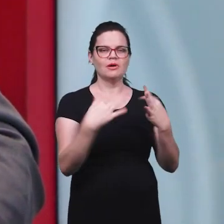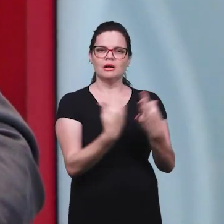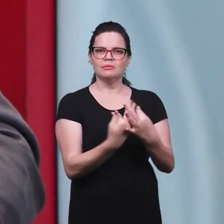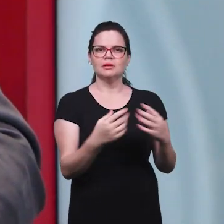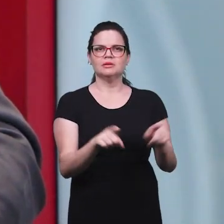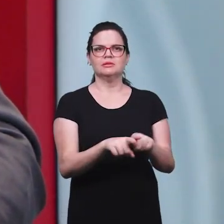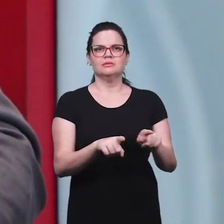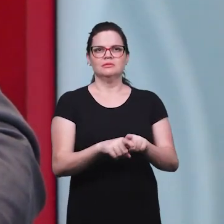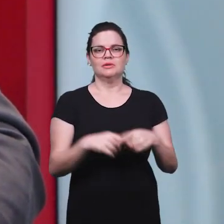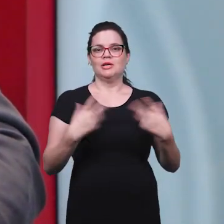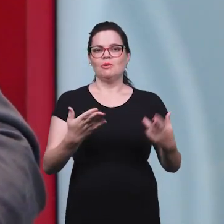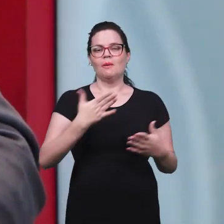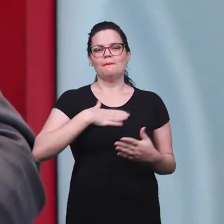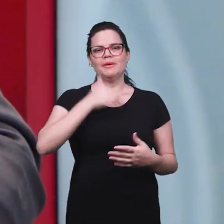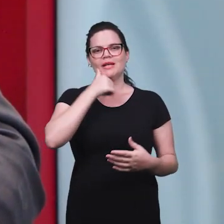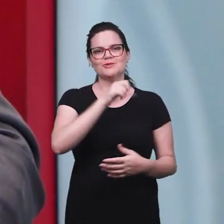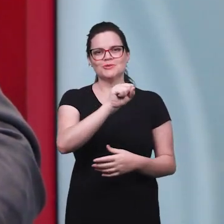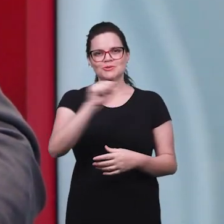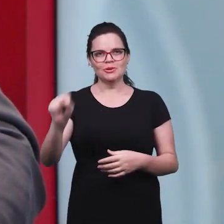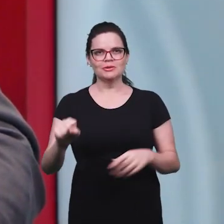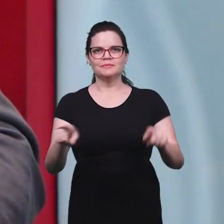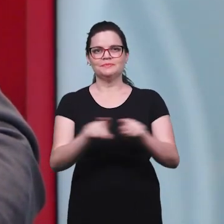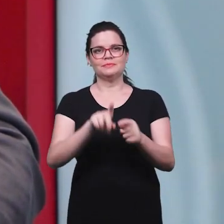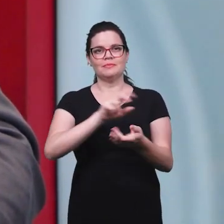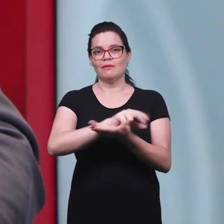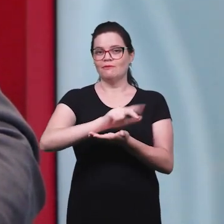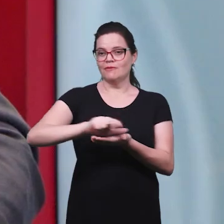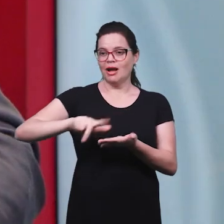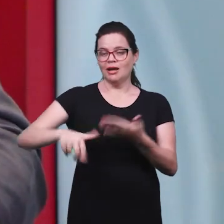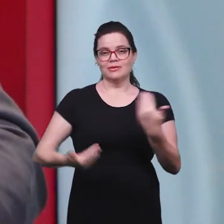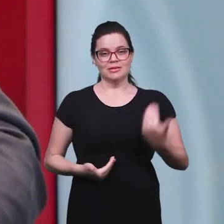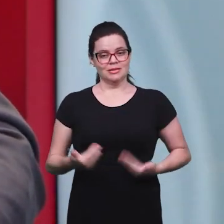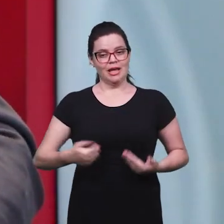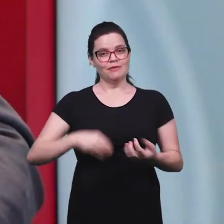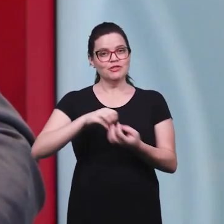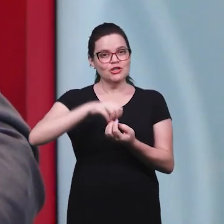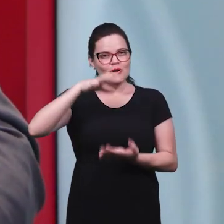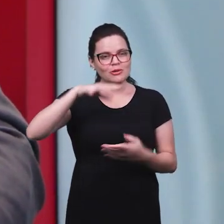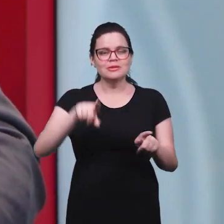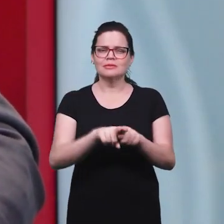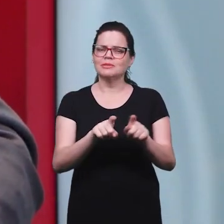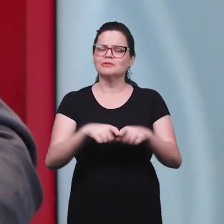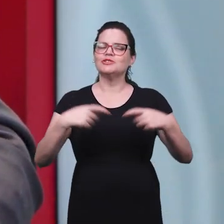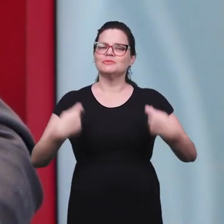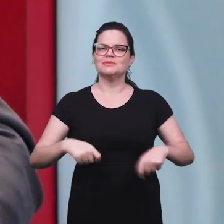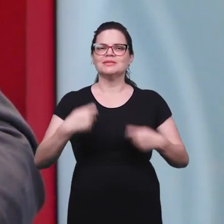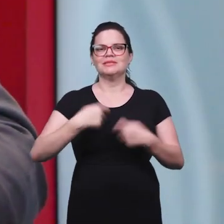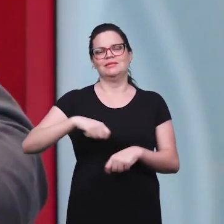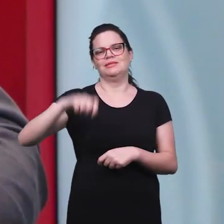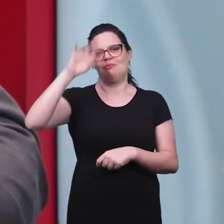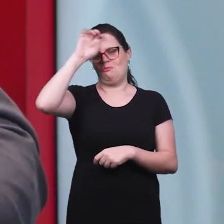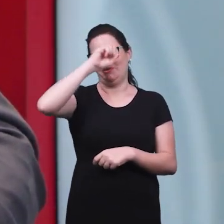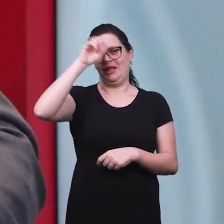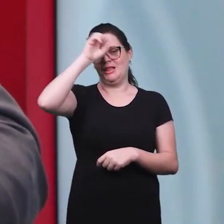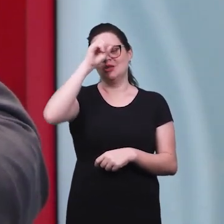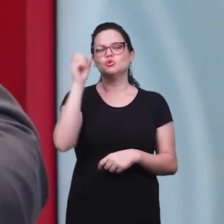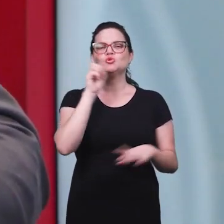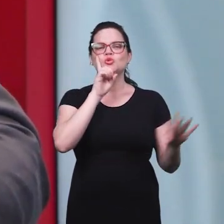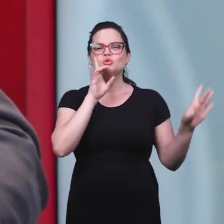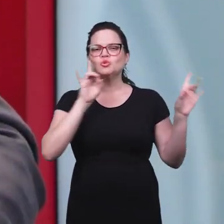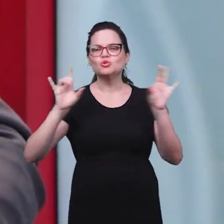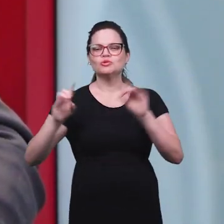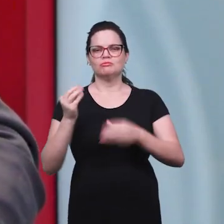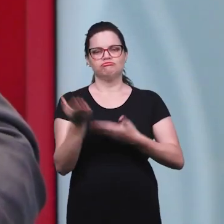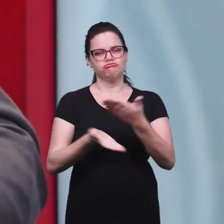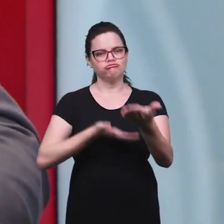Eu tenho minha sogra, muitos irmãos idosos, então a gente aprende a cada dia a cuidar e